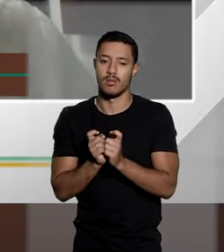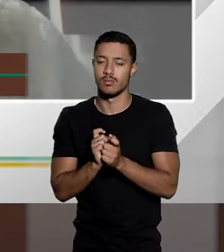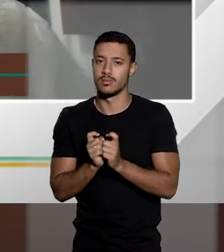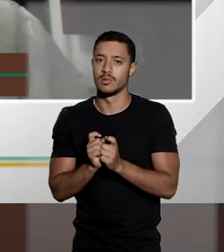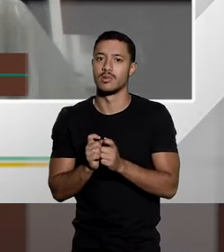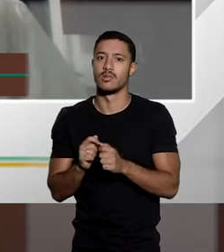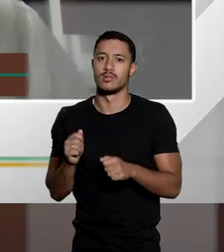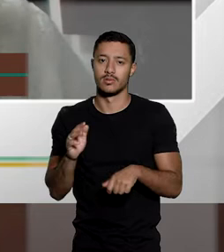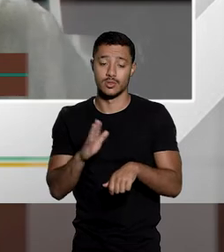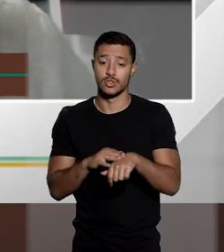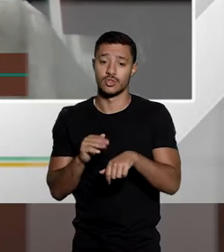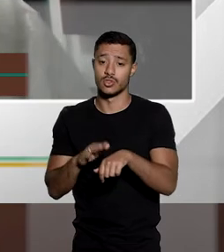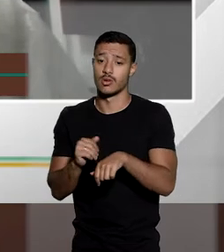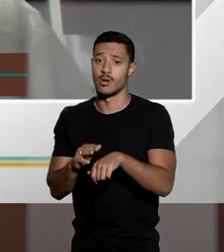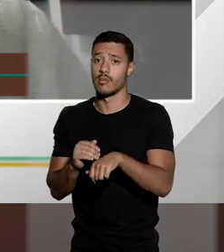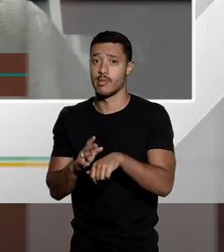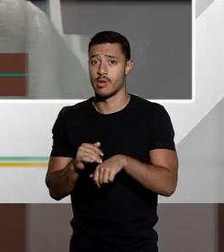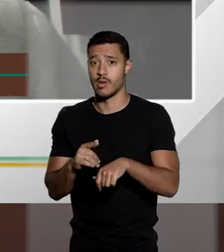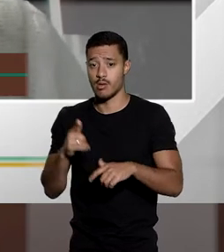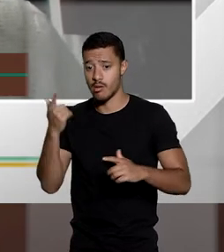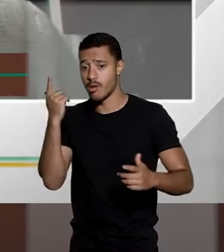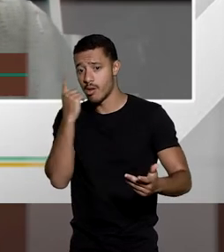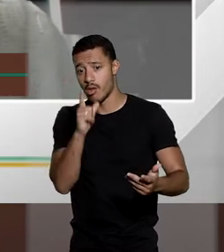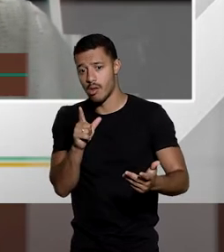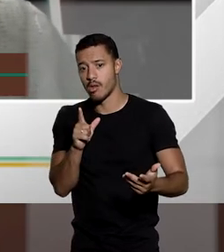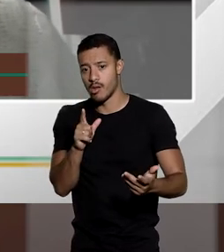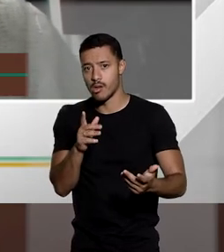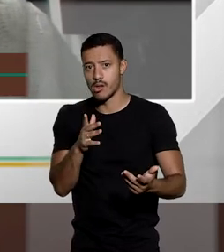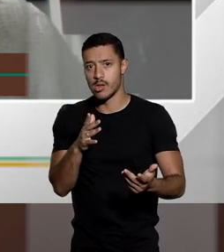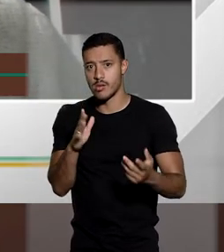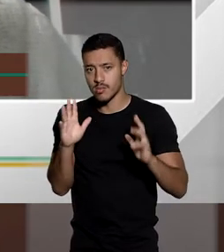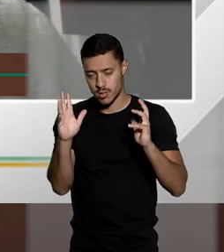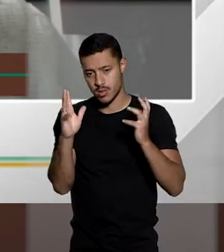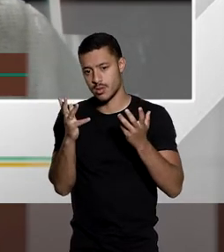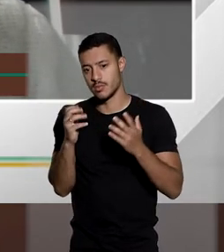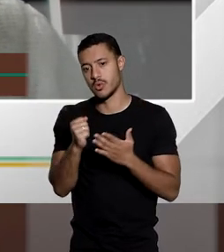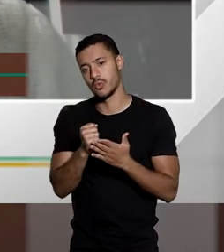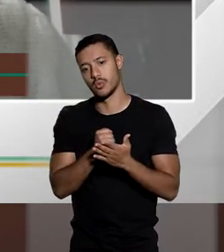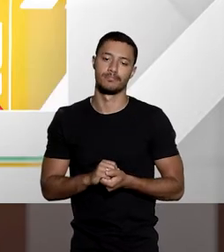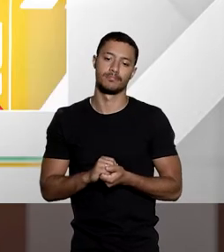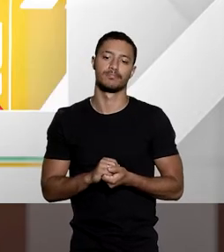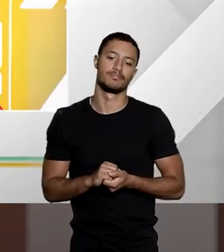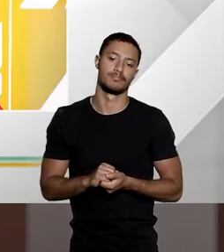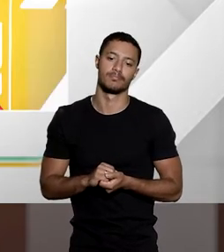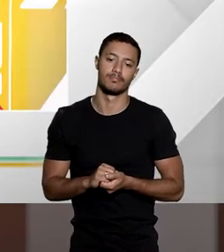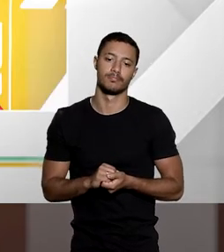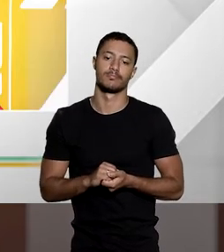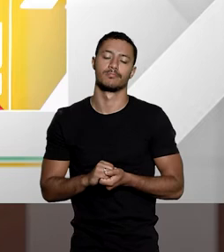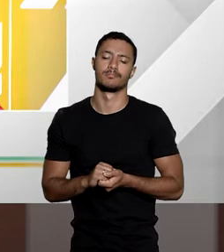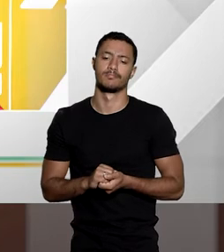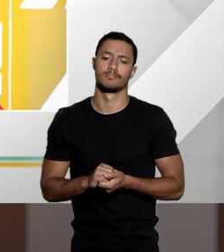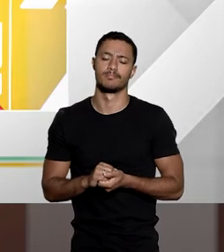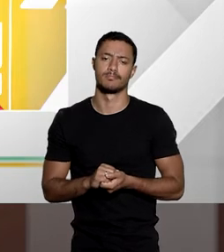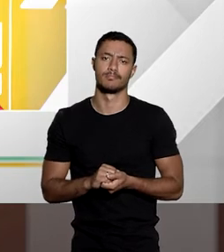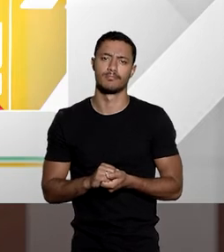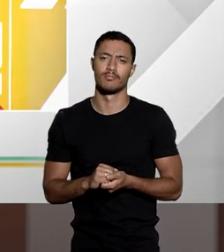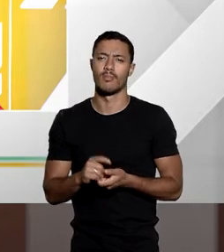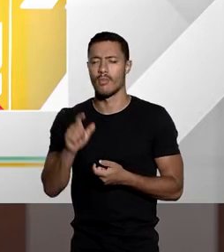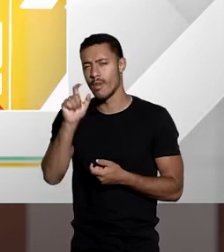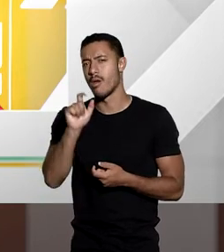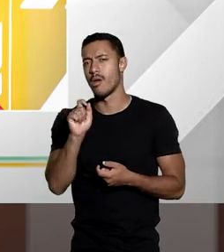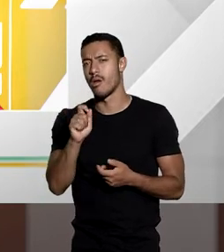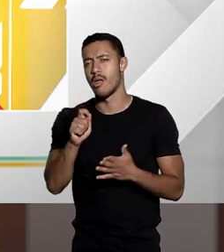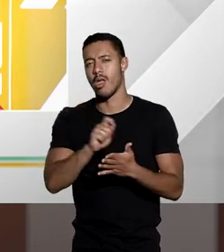pública chame esse vencedor para celebrar o contrato. Doutora Irene, e